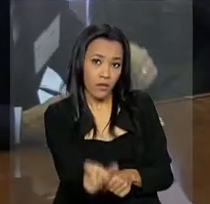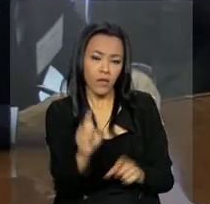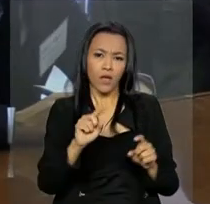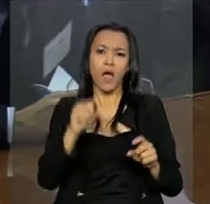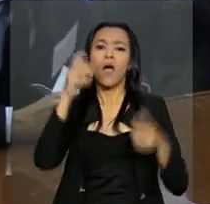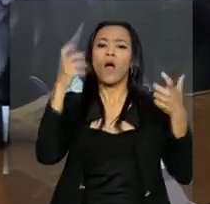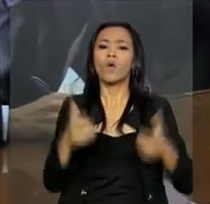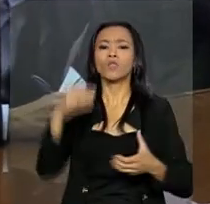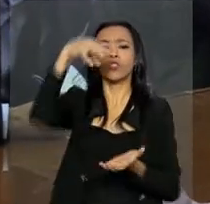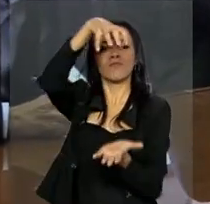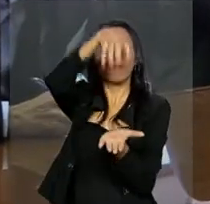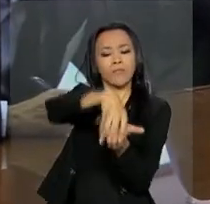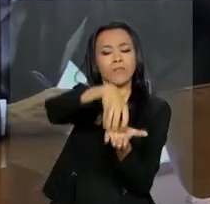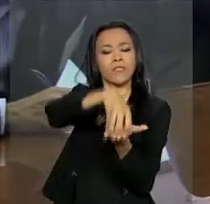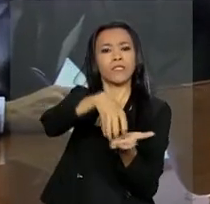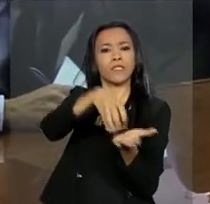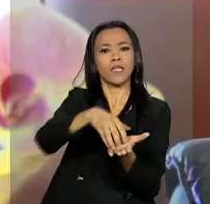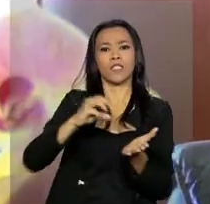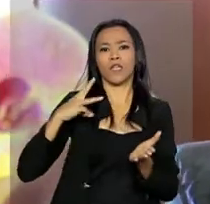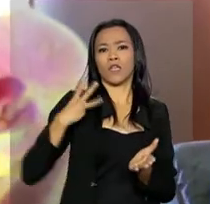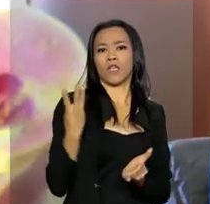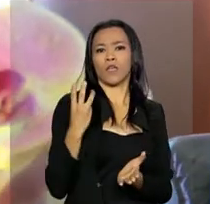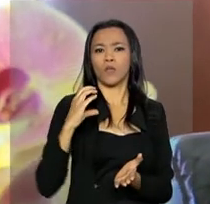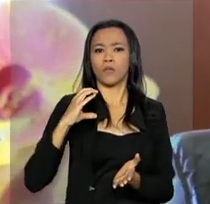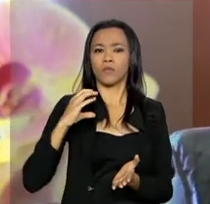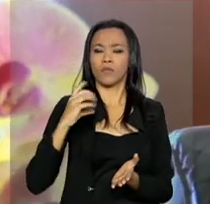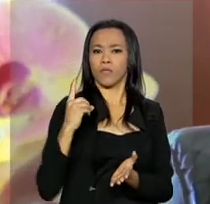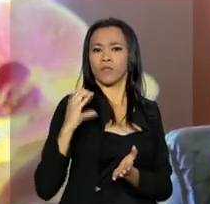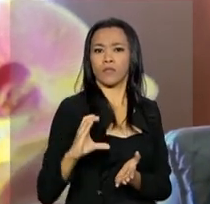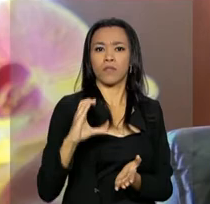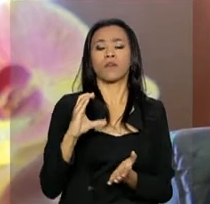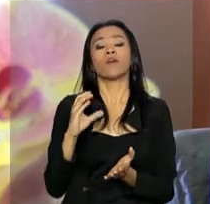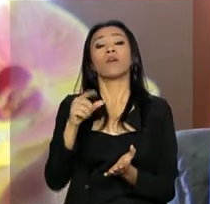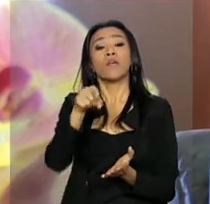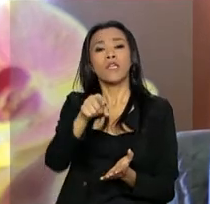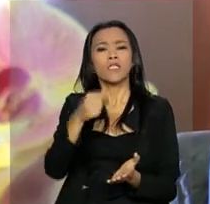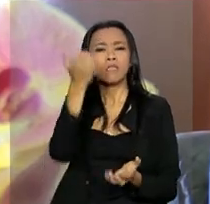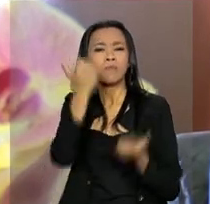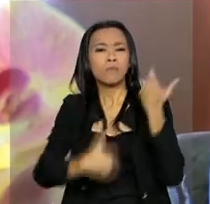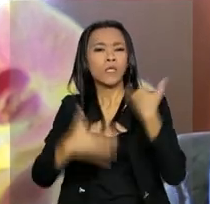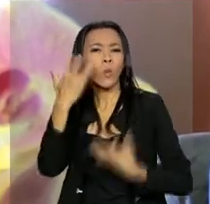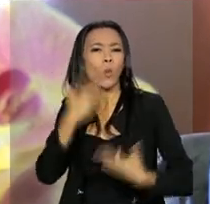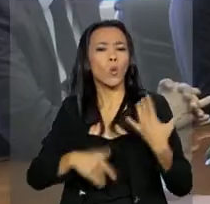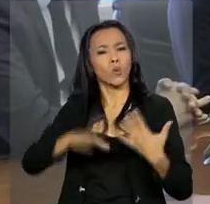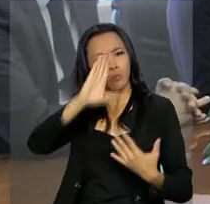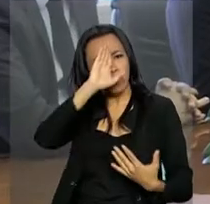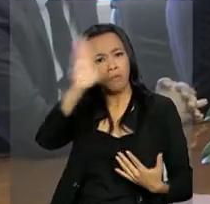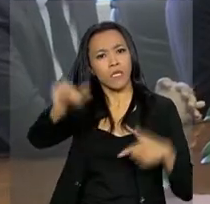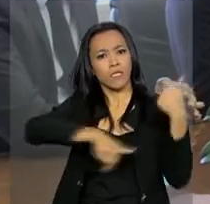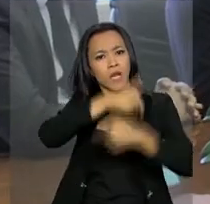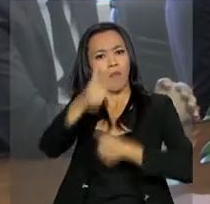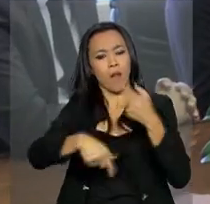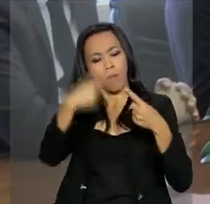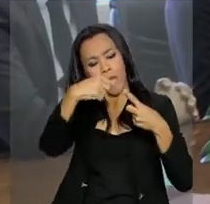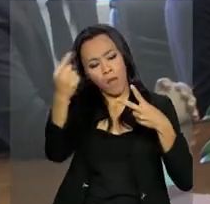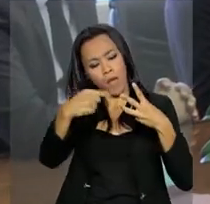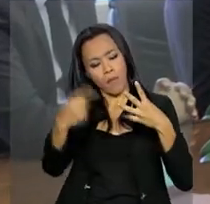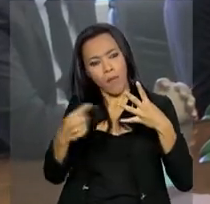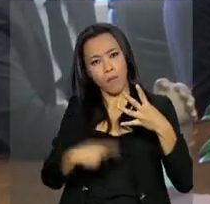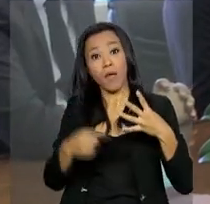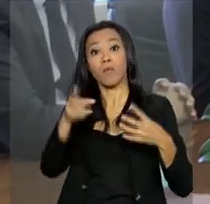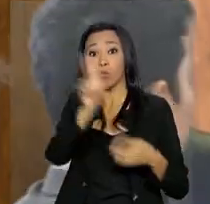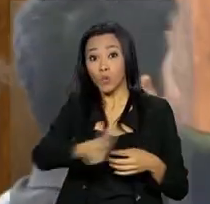sede da organização em washington ele falou sobre as prioridades atuais do ministério como a informatização do